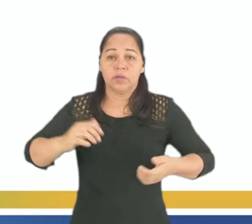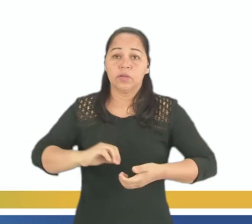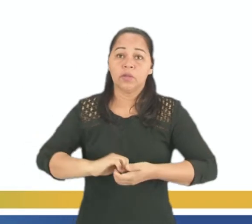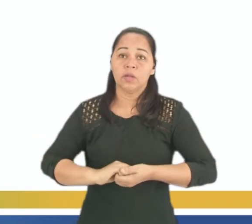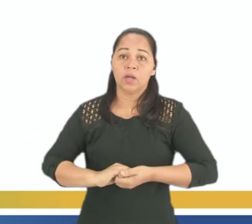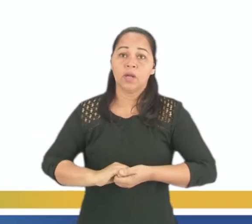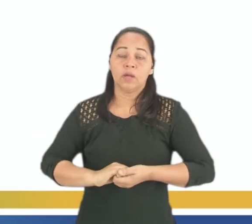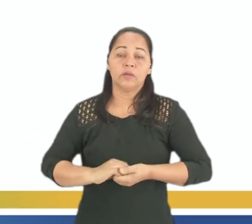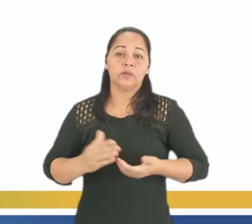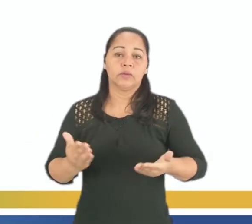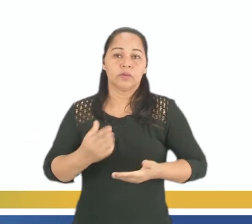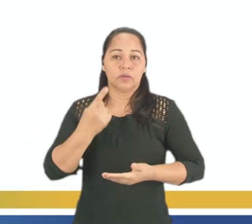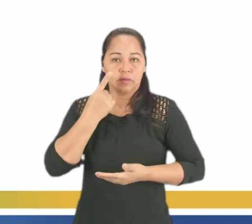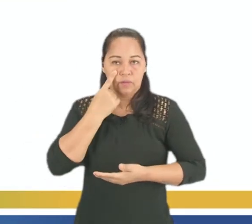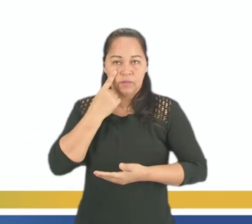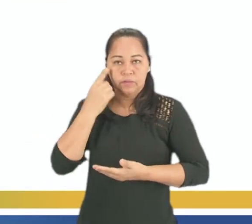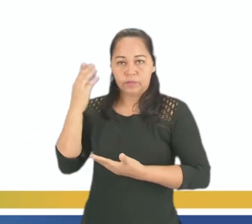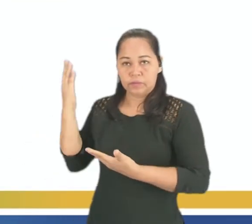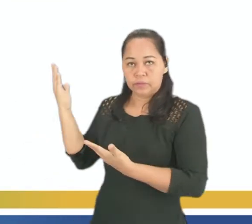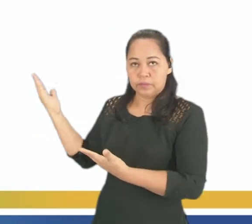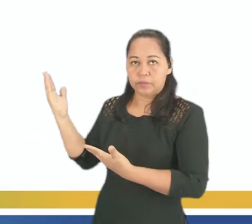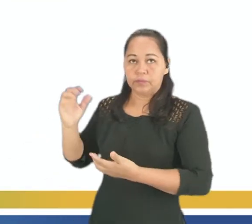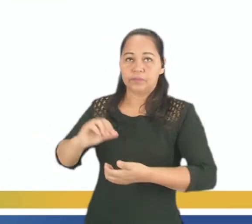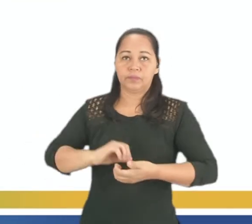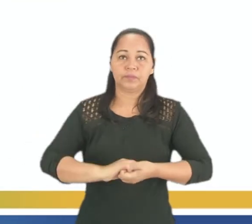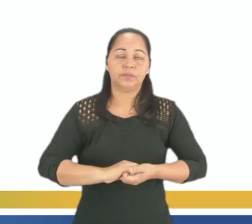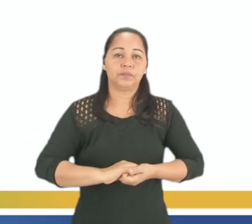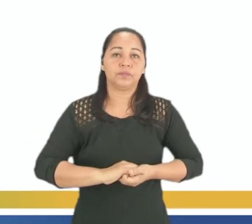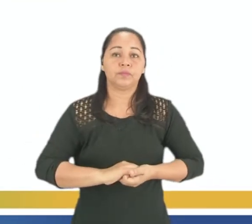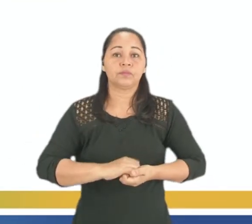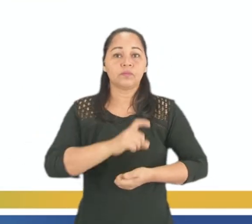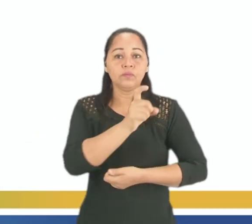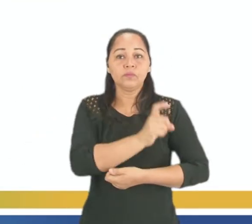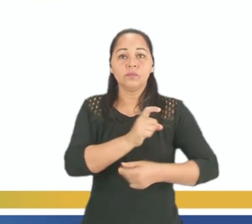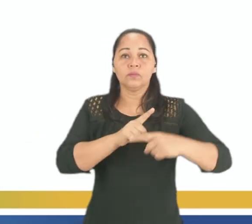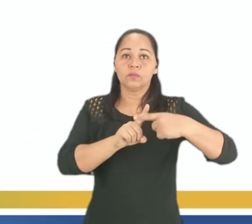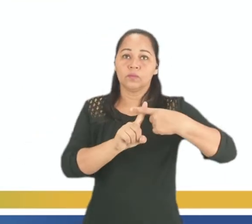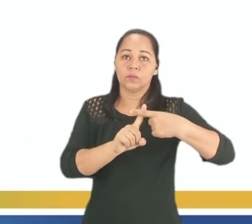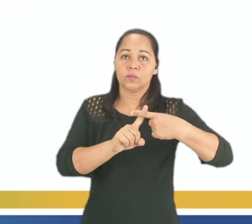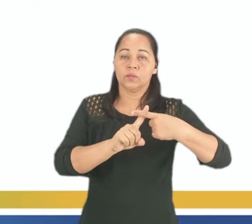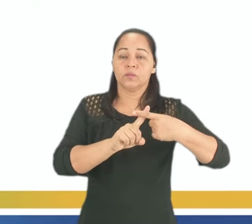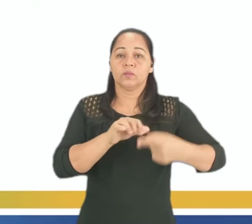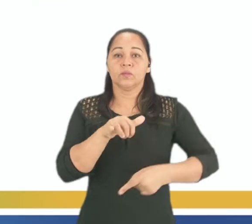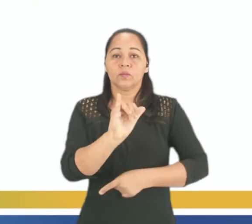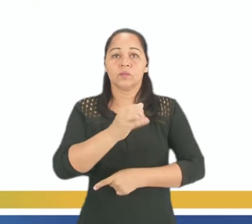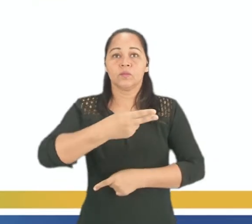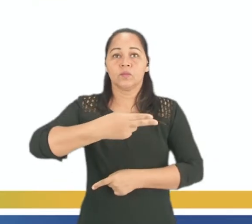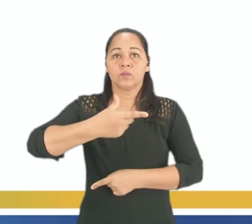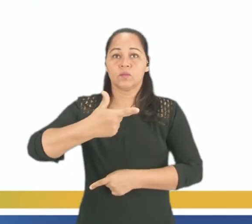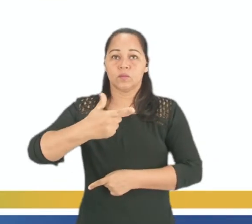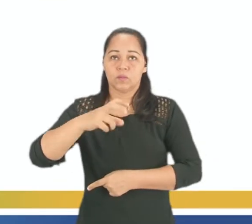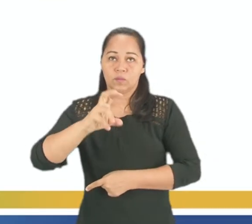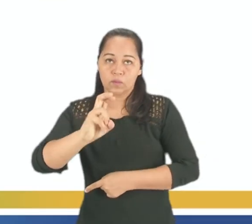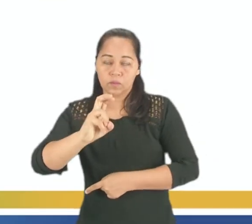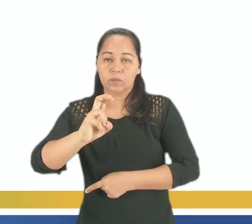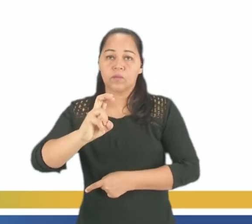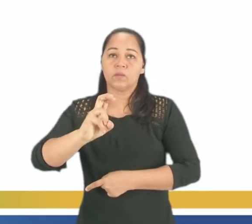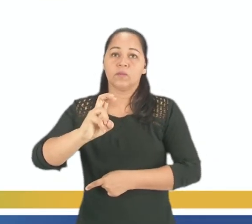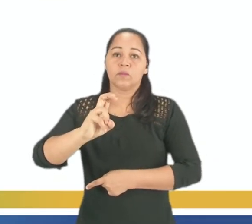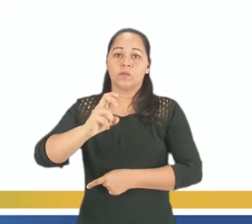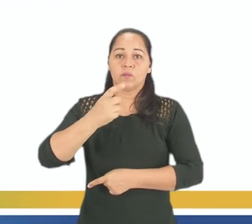Pegamos pares ordenados aí de forma aleatória, desde que a somatória dos dois números fosse igual a